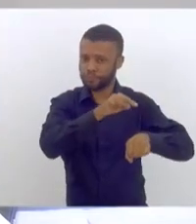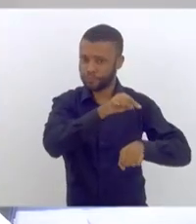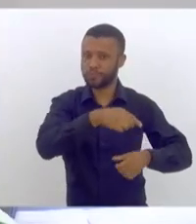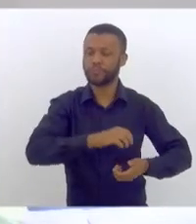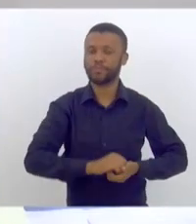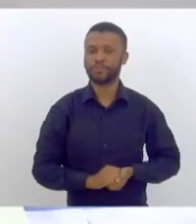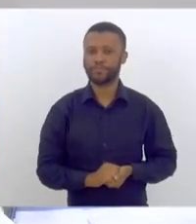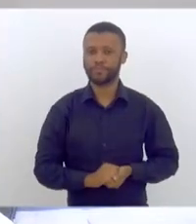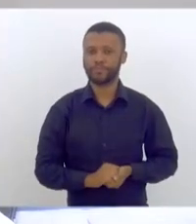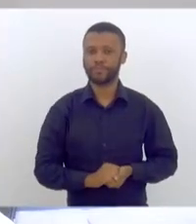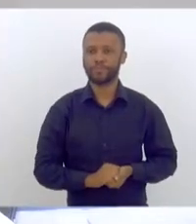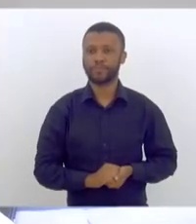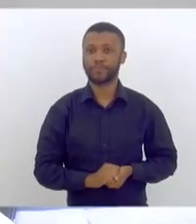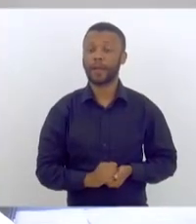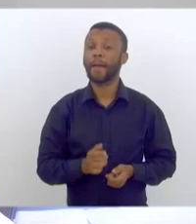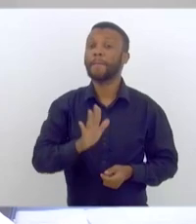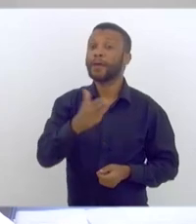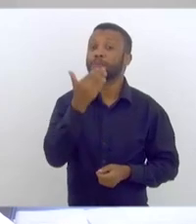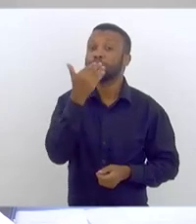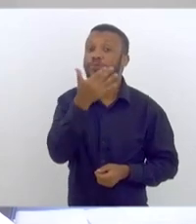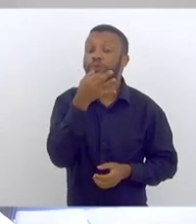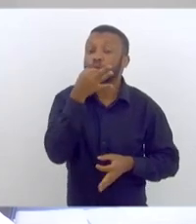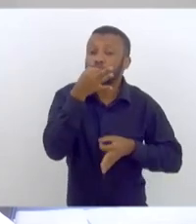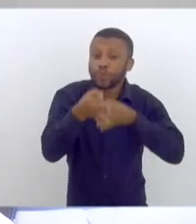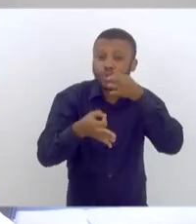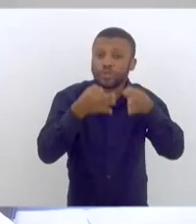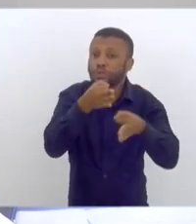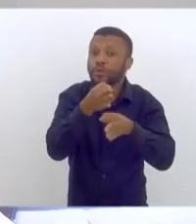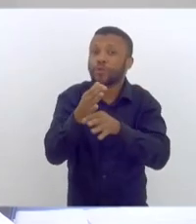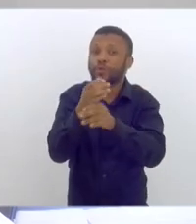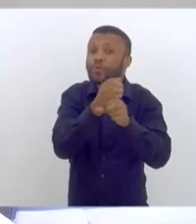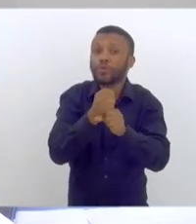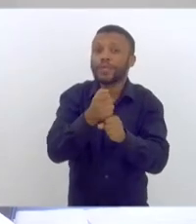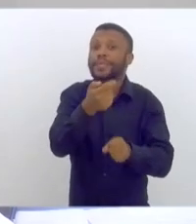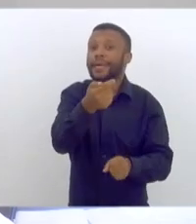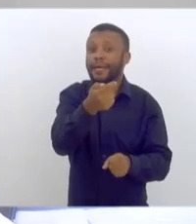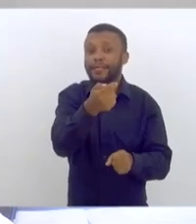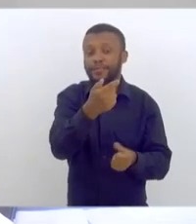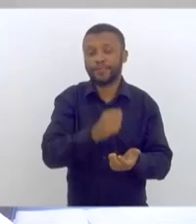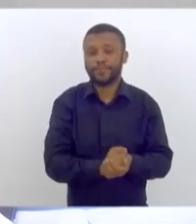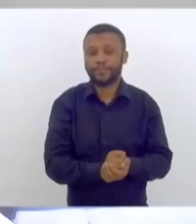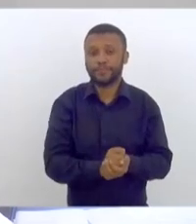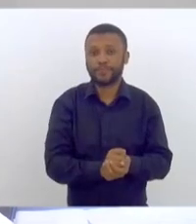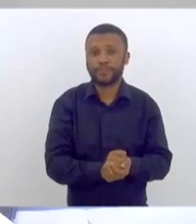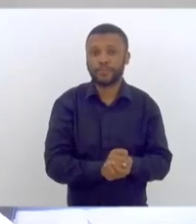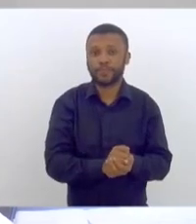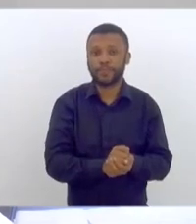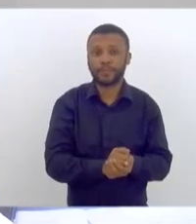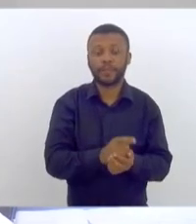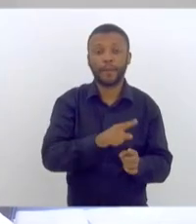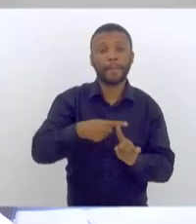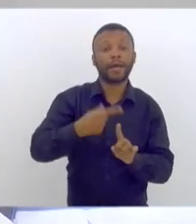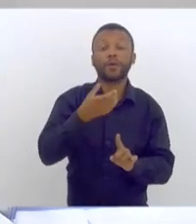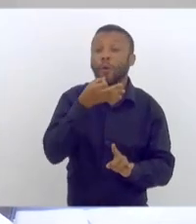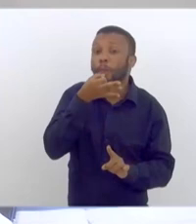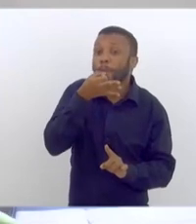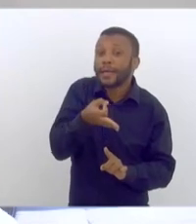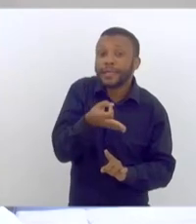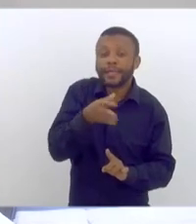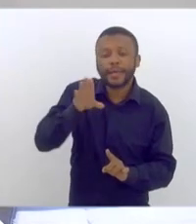com sete mendas a seguida parecer oral aparecer oral